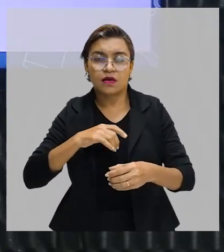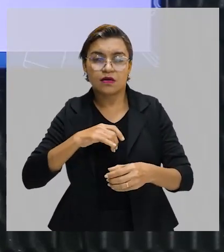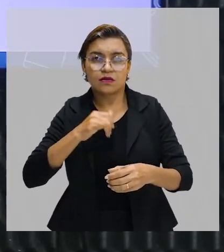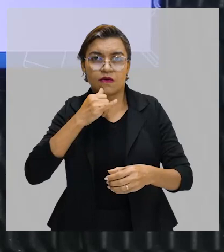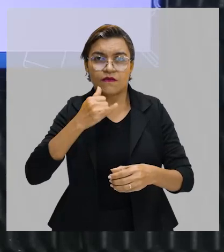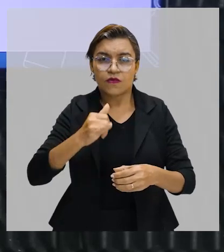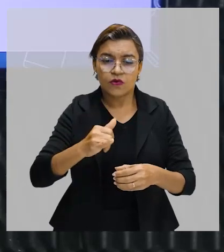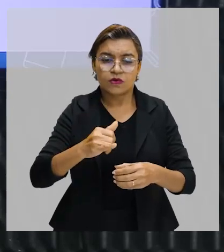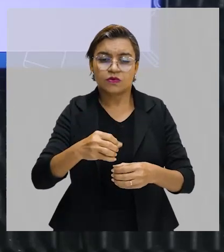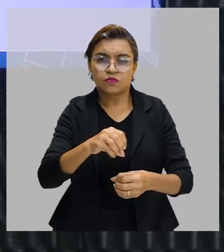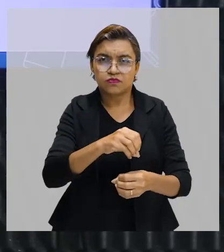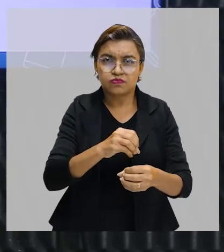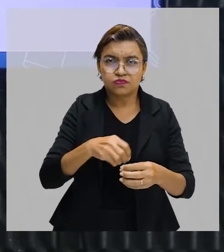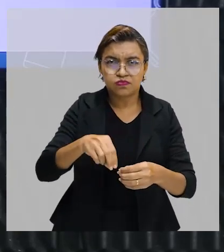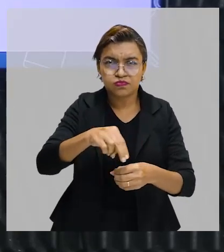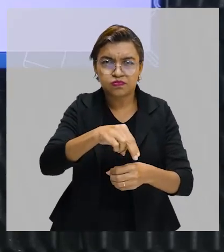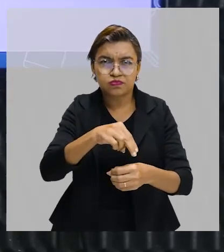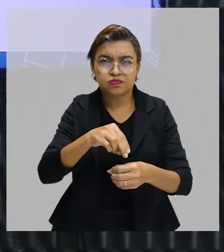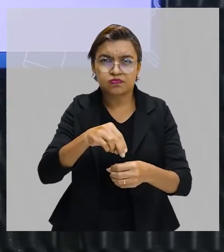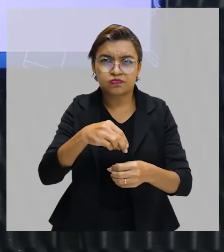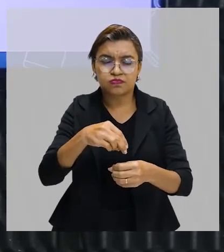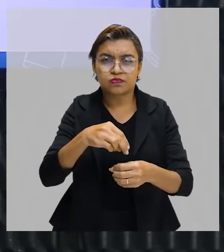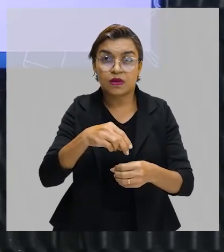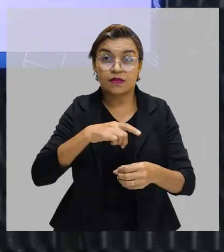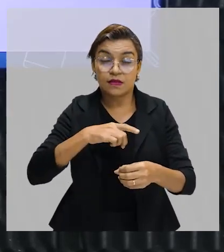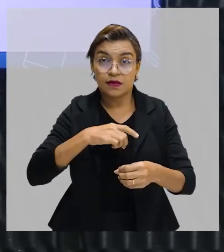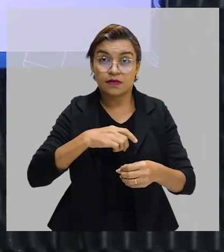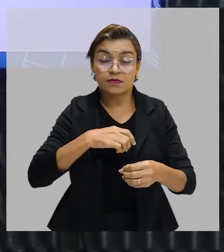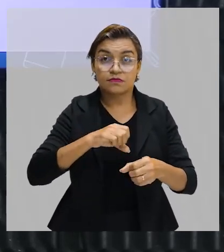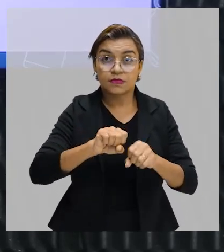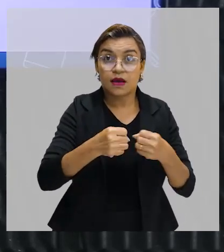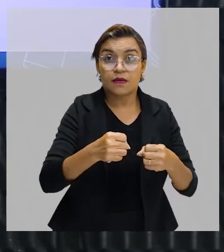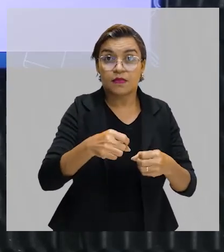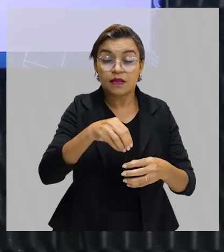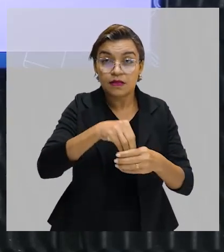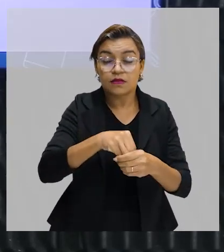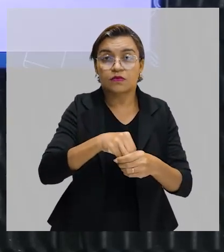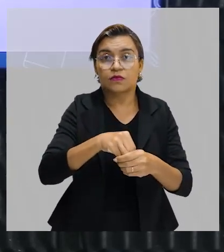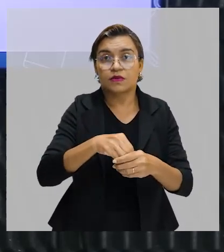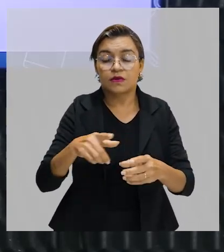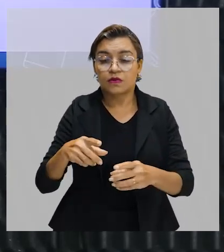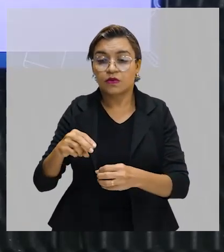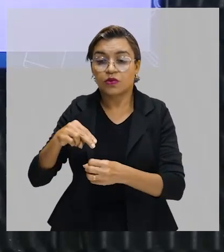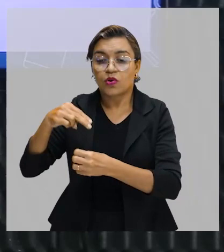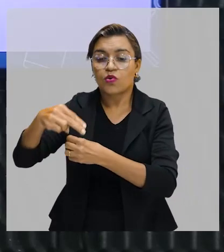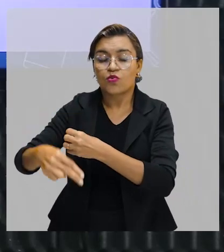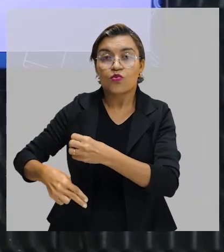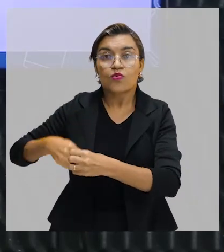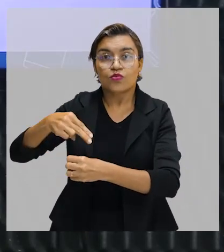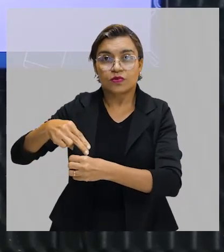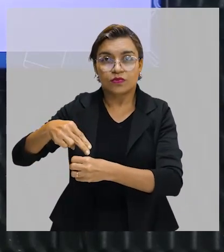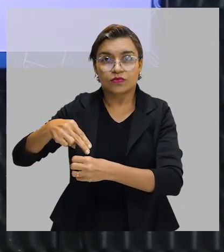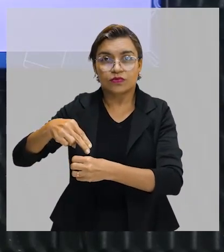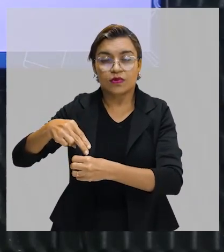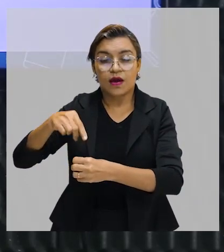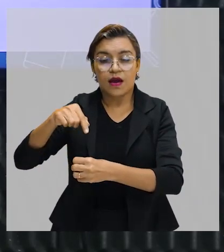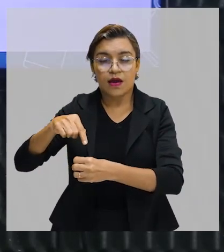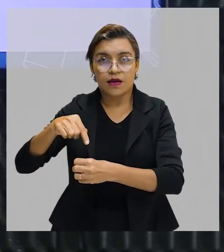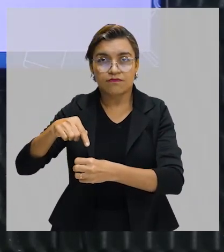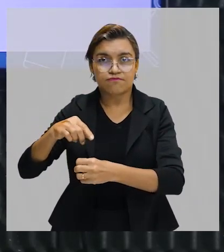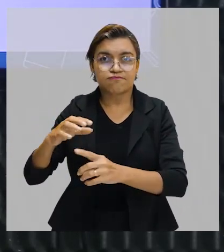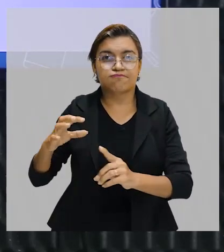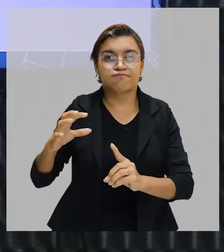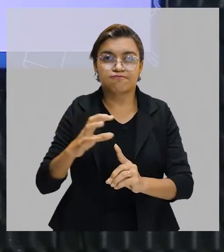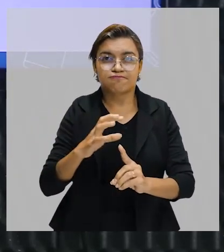estão agindo naquele núcleo, e nós temos a presença de um nêutron. Então o nêutron é introduzido nesse núcleo e a partir disso esse núcleo ele vai